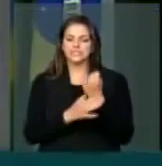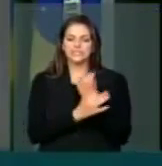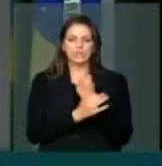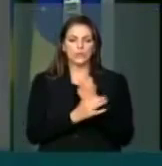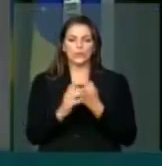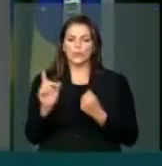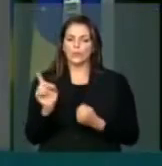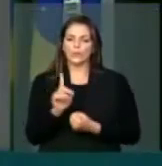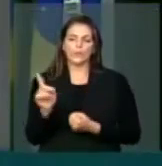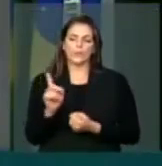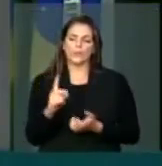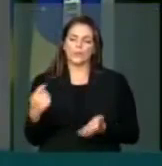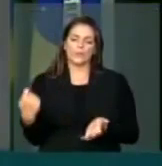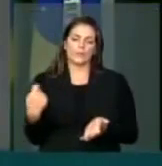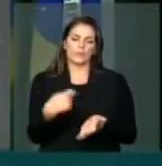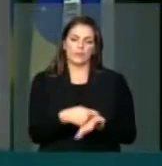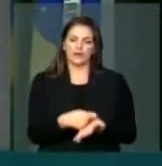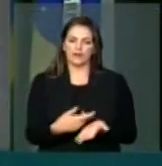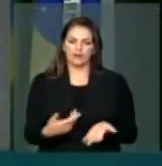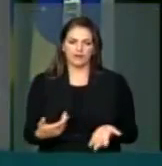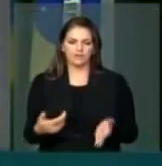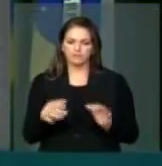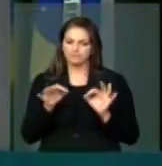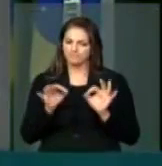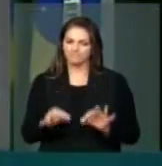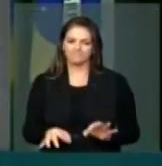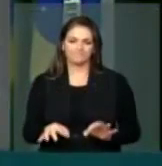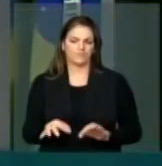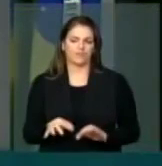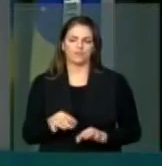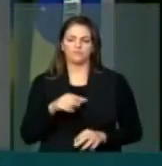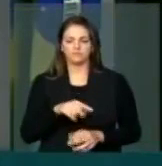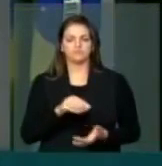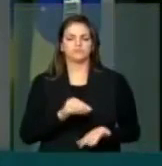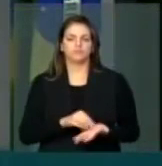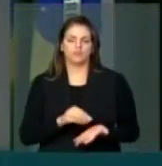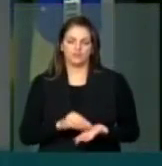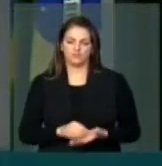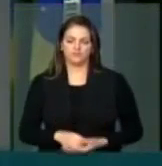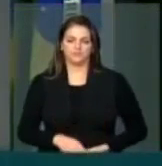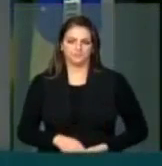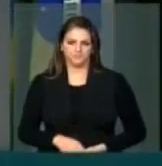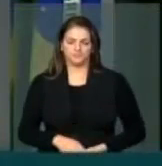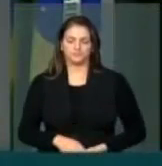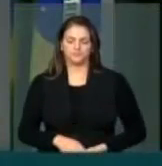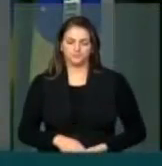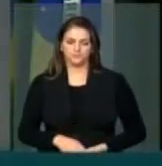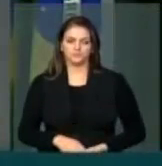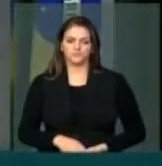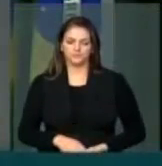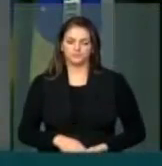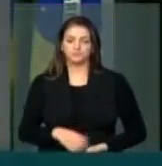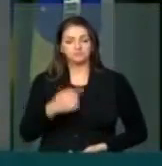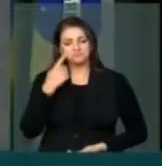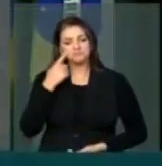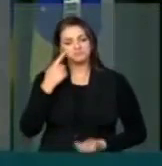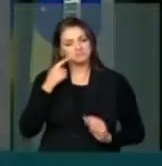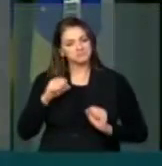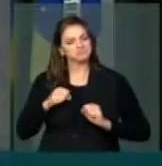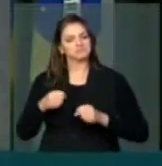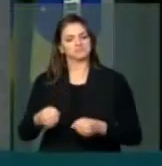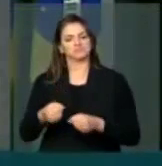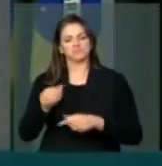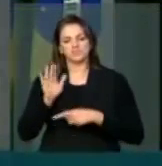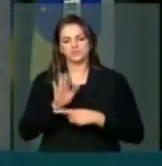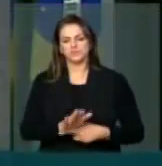está cobrando, né, não está cobrindo devidamente aquilo que precisaram cobrir. Então, nós temos que rever esse caso do seguro agrícola.